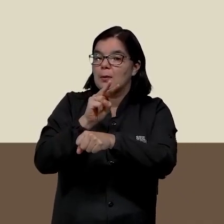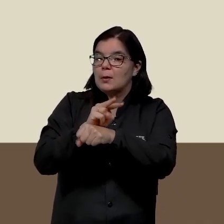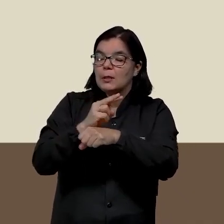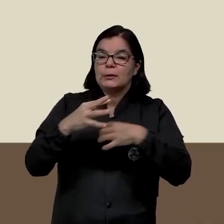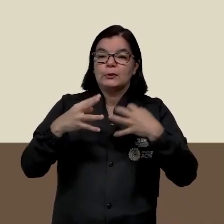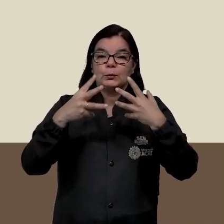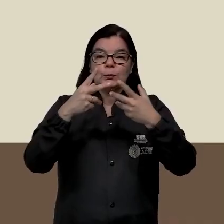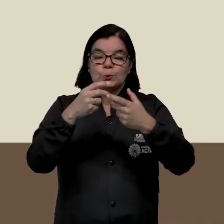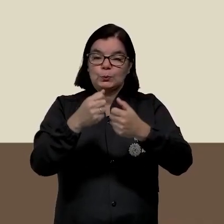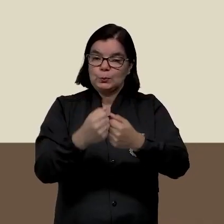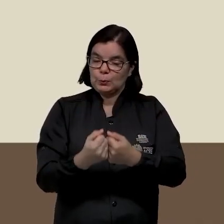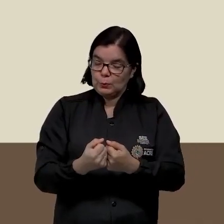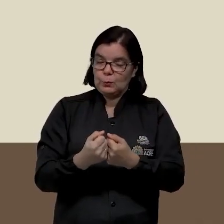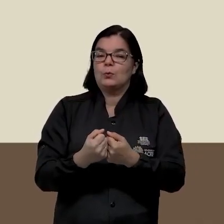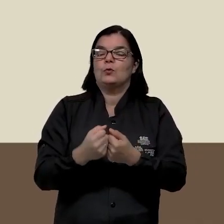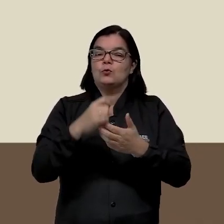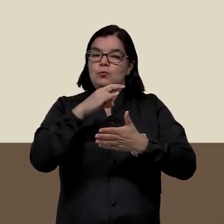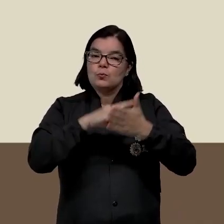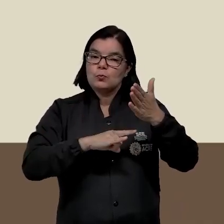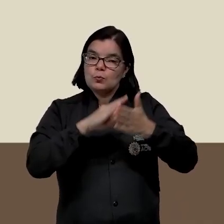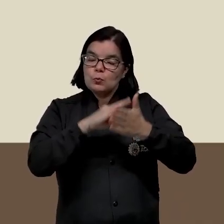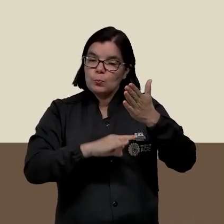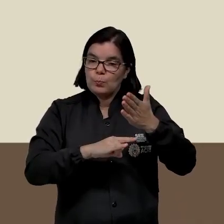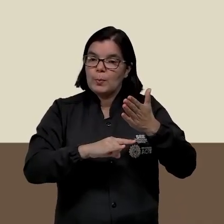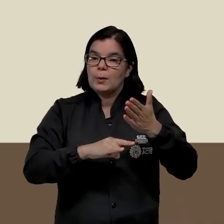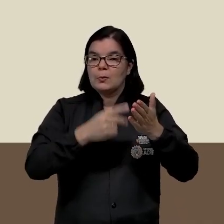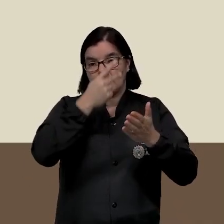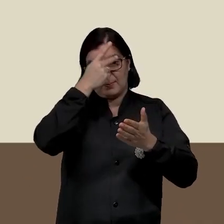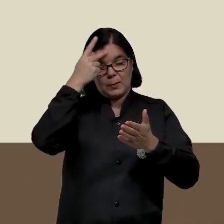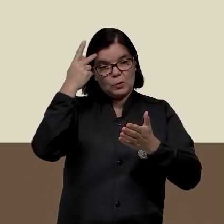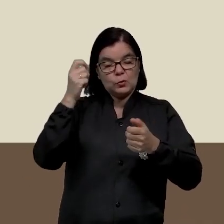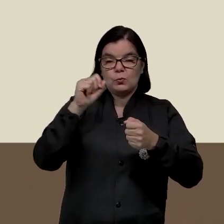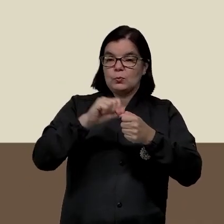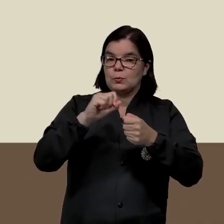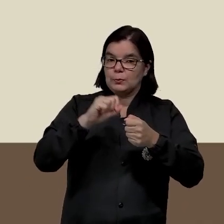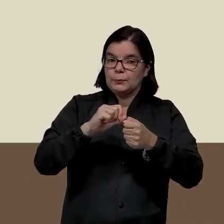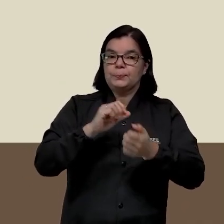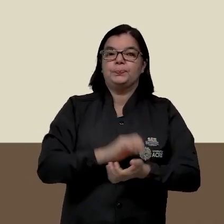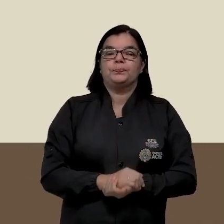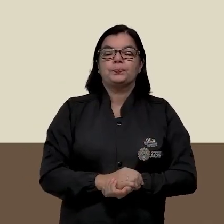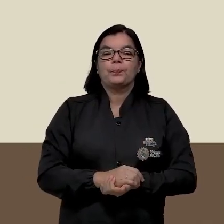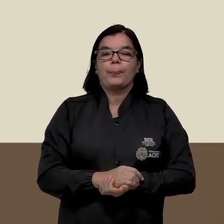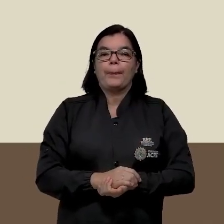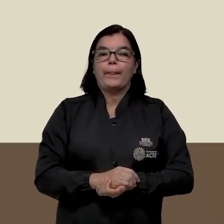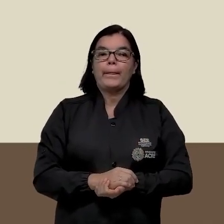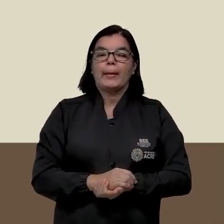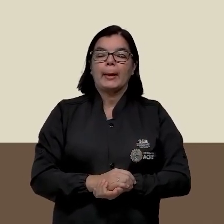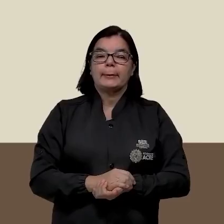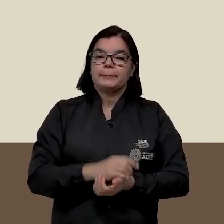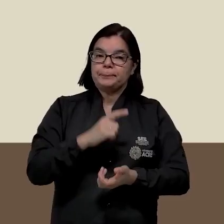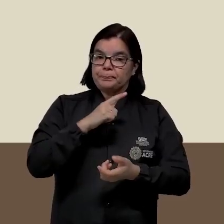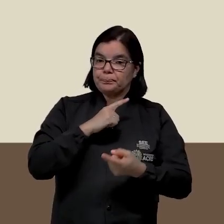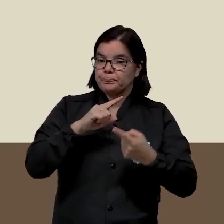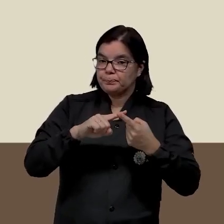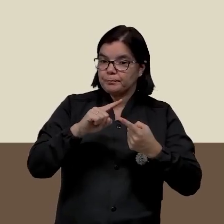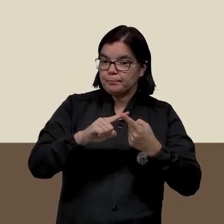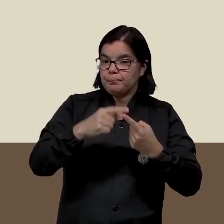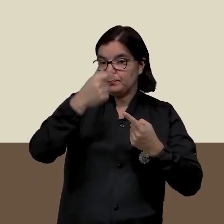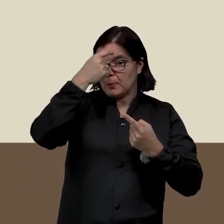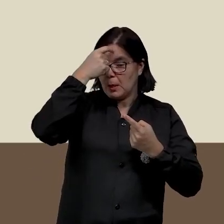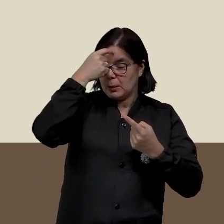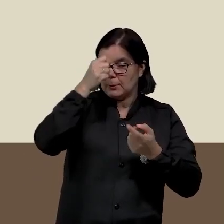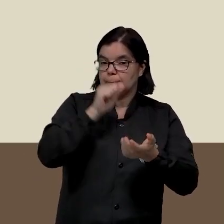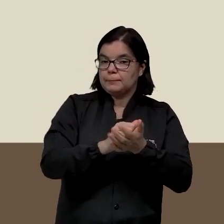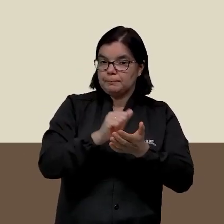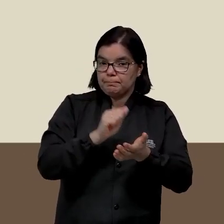todas as obras de cunho autoral. Ela ampara as obras